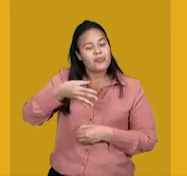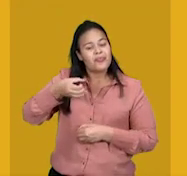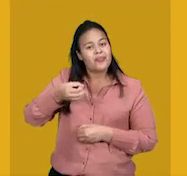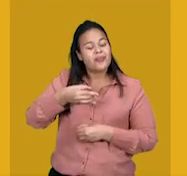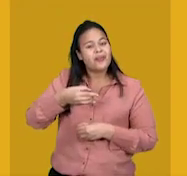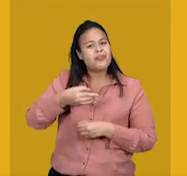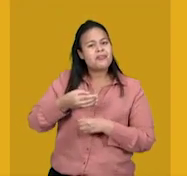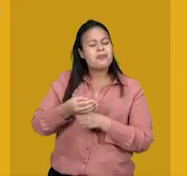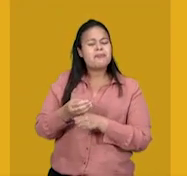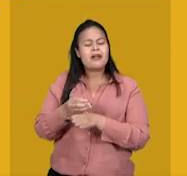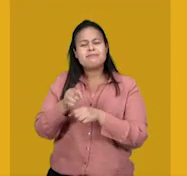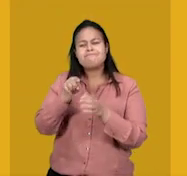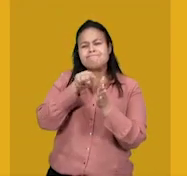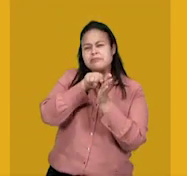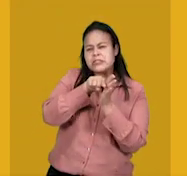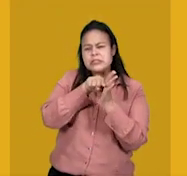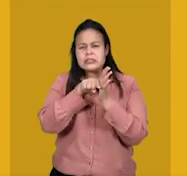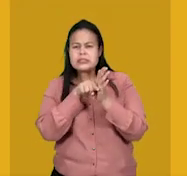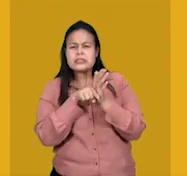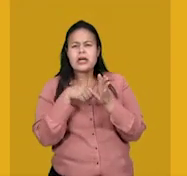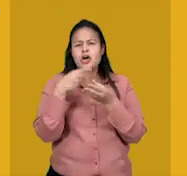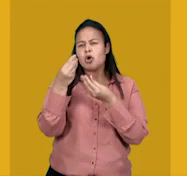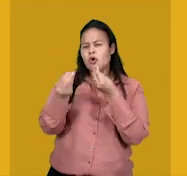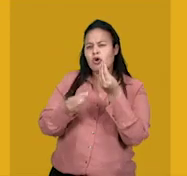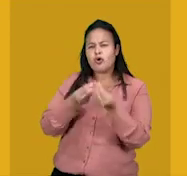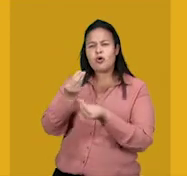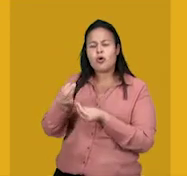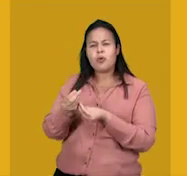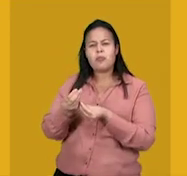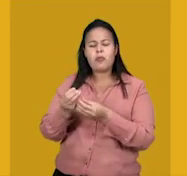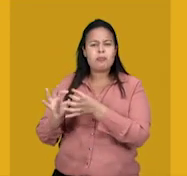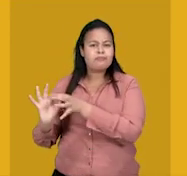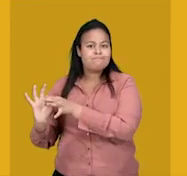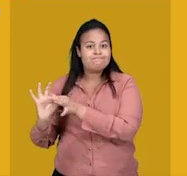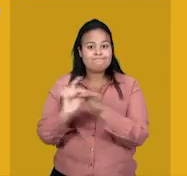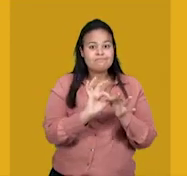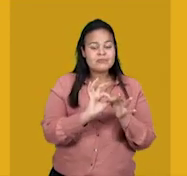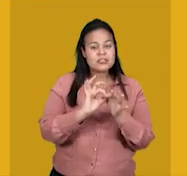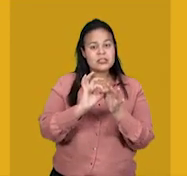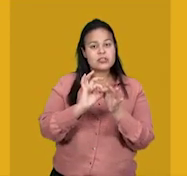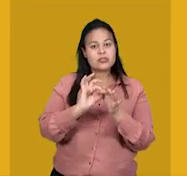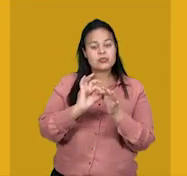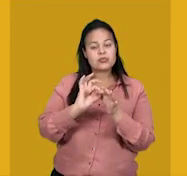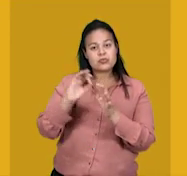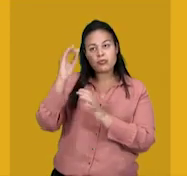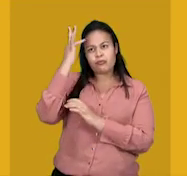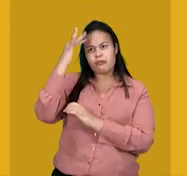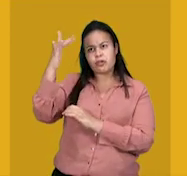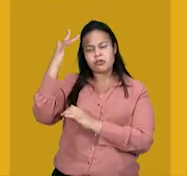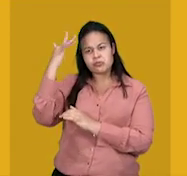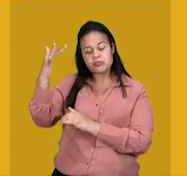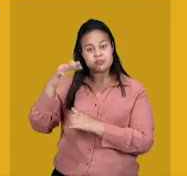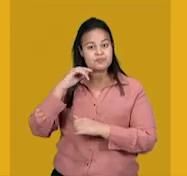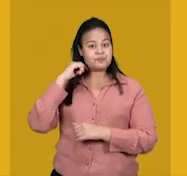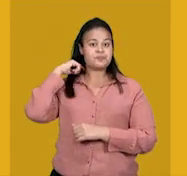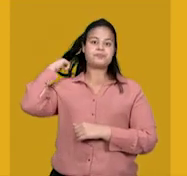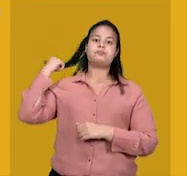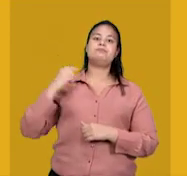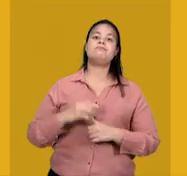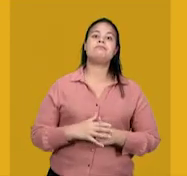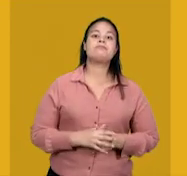para analisarmos como uma corrente filosófica. E nisso nós vamos